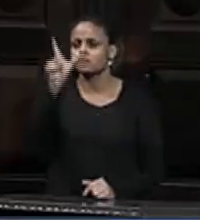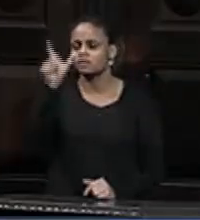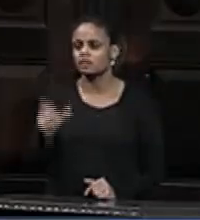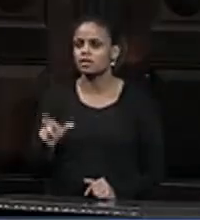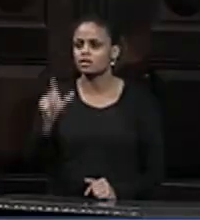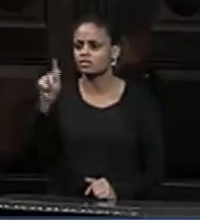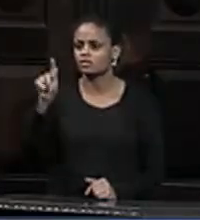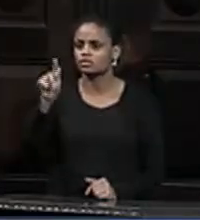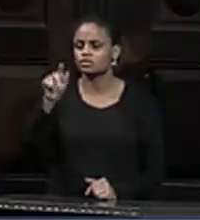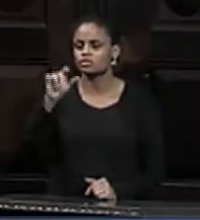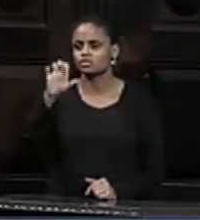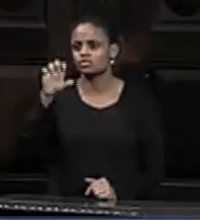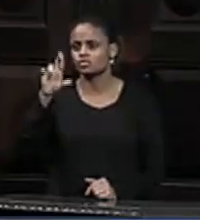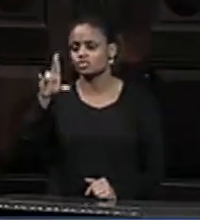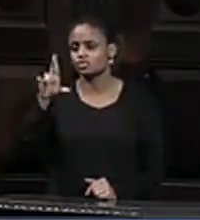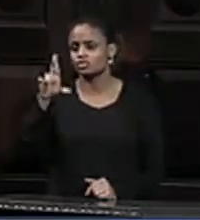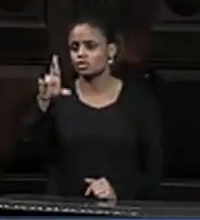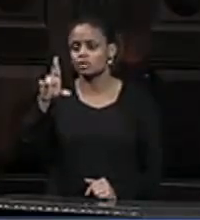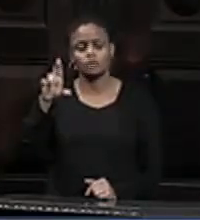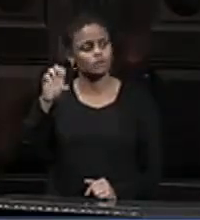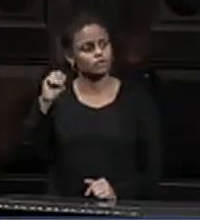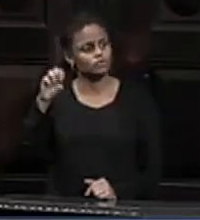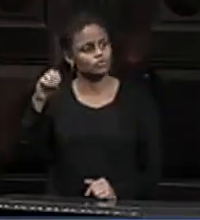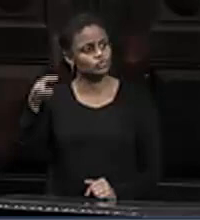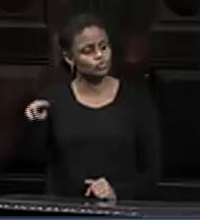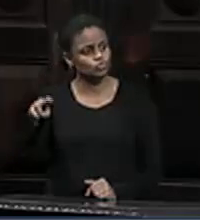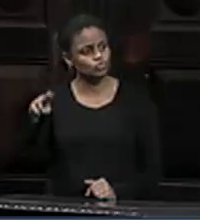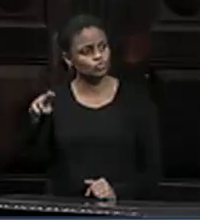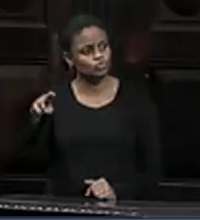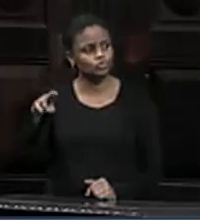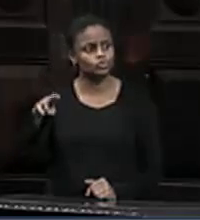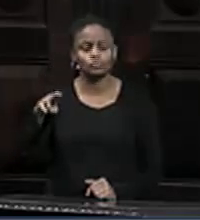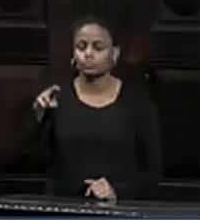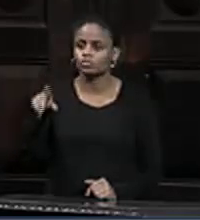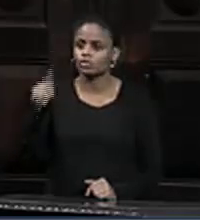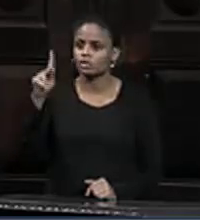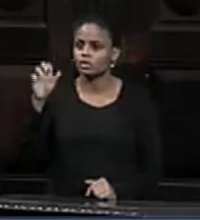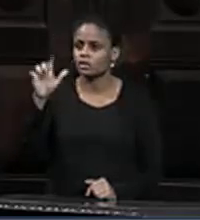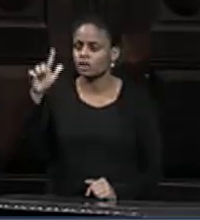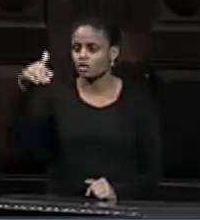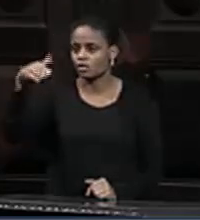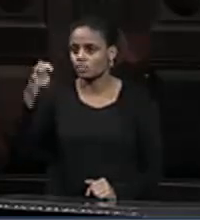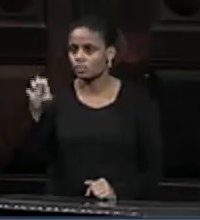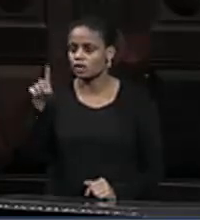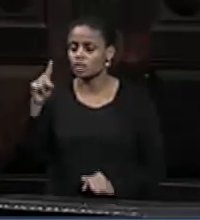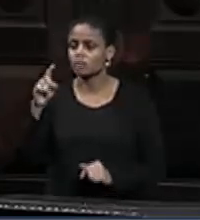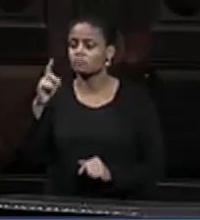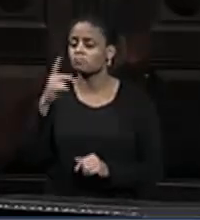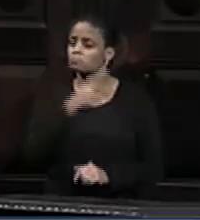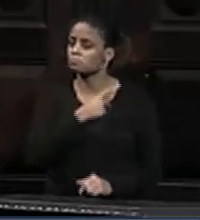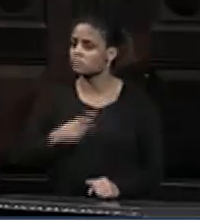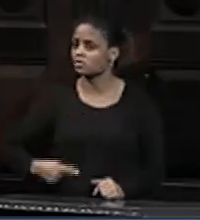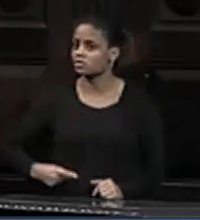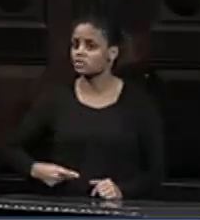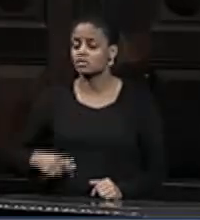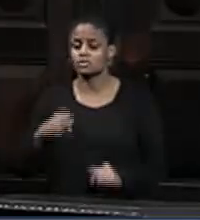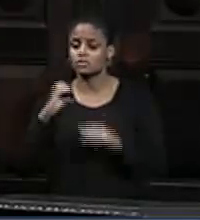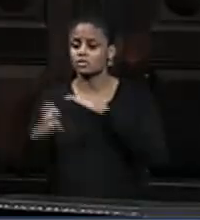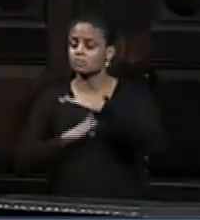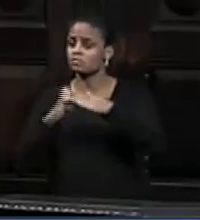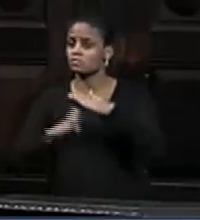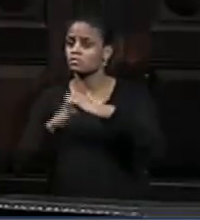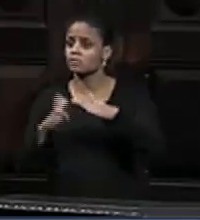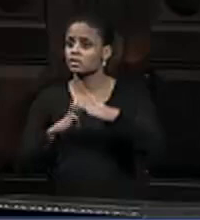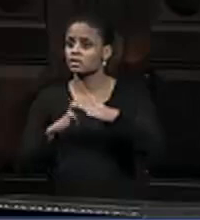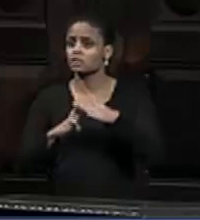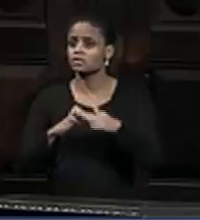Kelman. Gerson Kelman foi presidente da Agência Nacional de Energia Elétrica. Fiz aqui